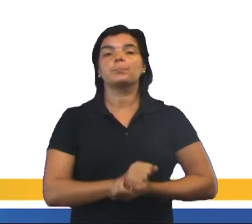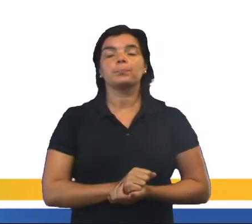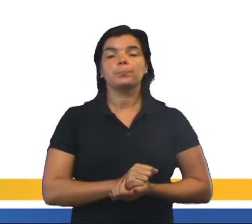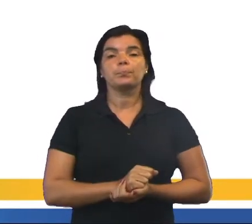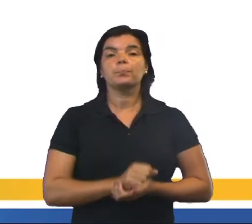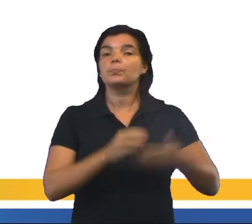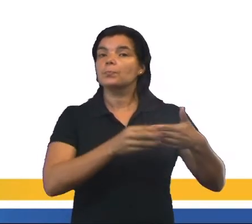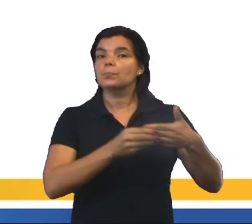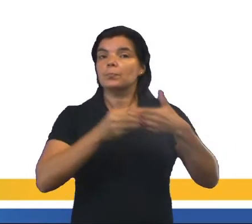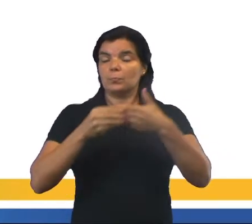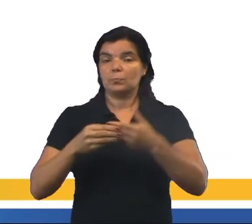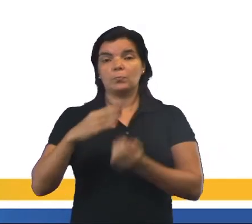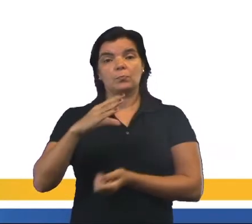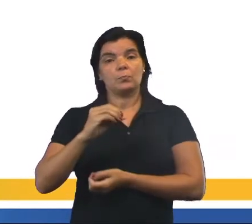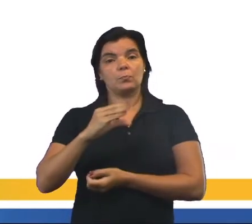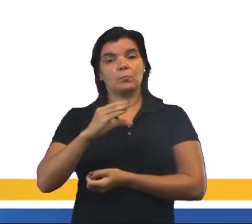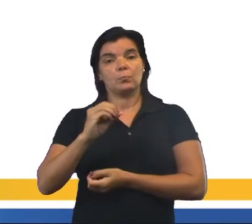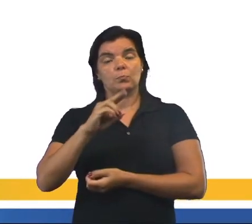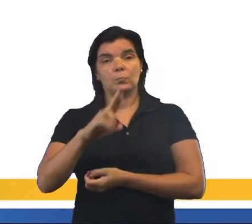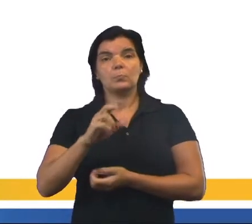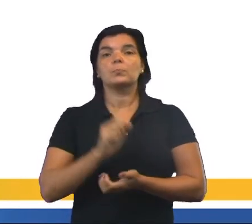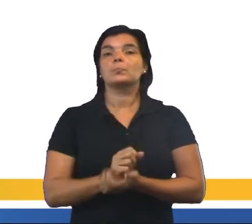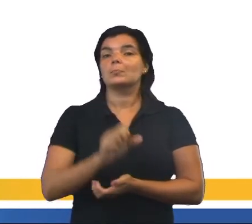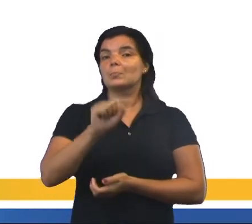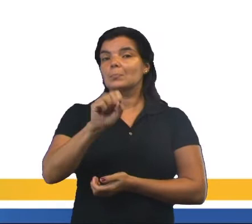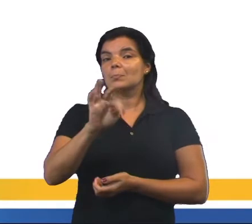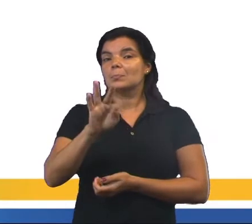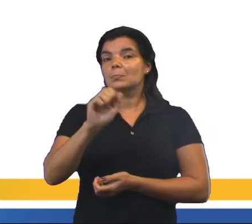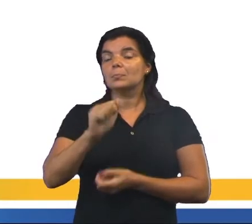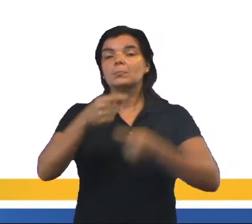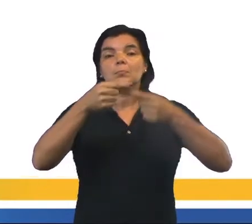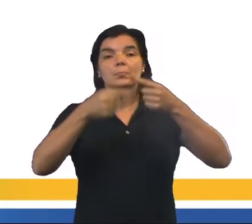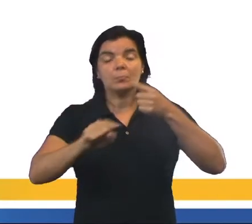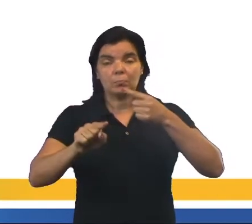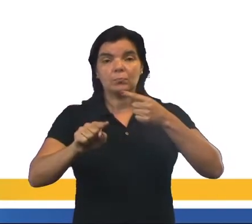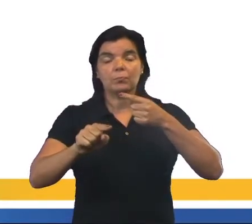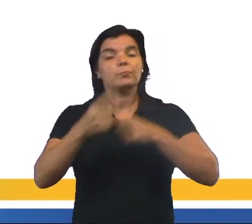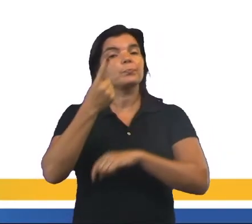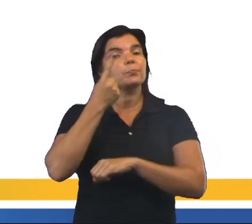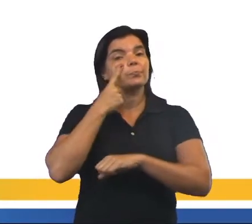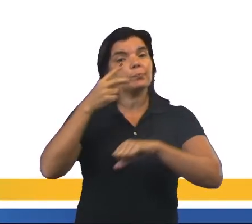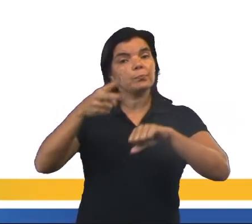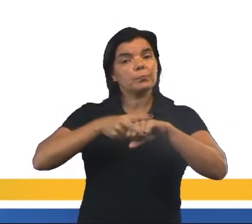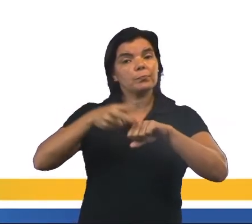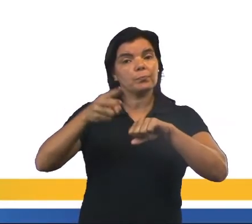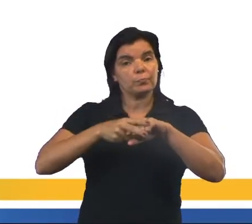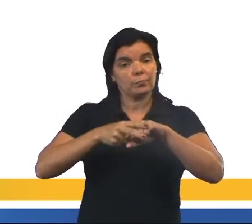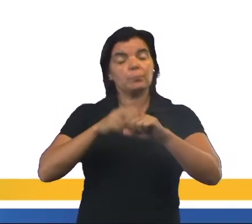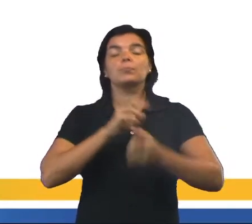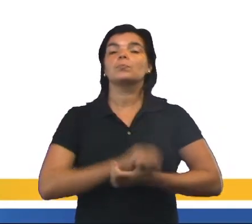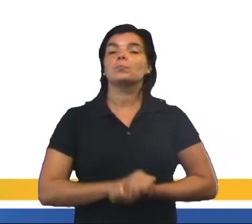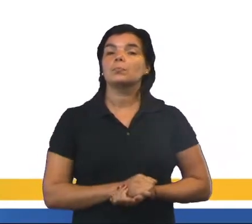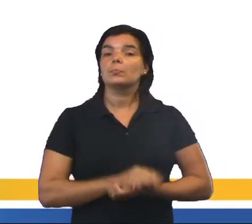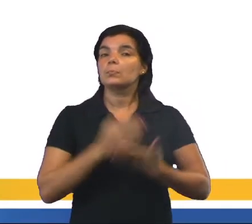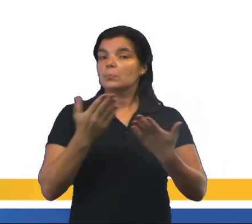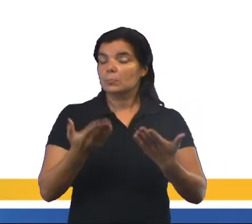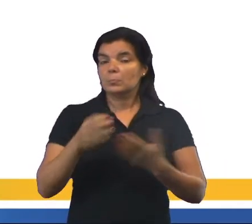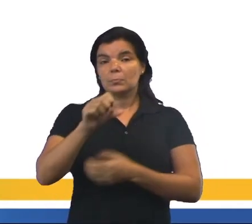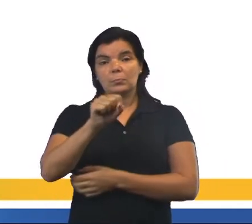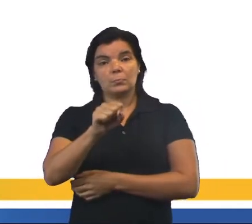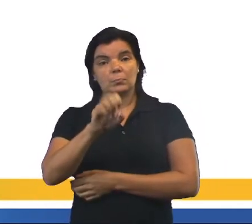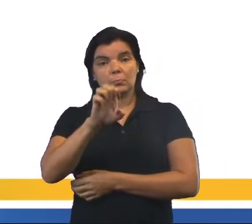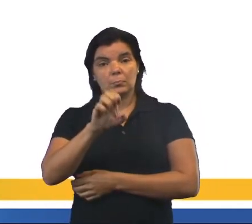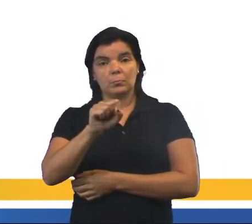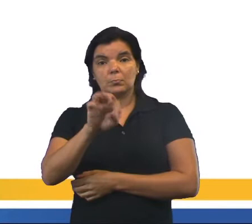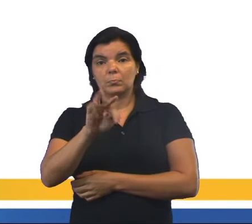O transporte de cacau ou cupuaçu está proibido. Vejam, gente, que essa forma verbal,